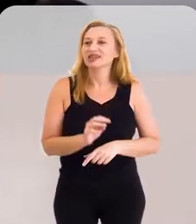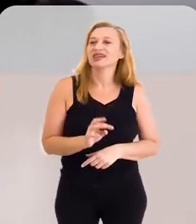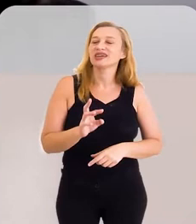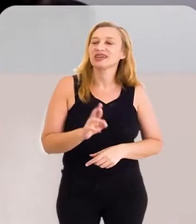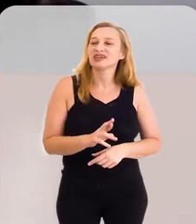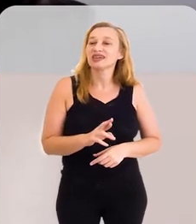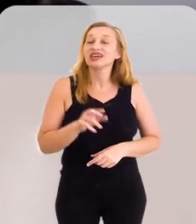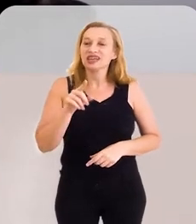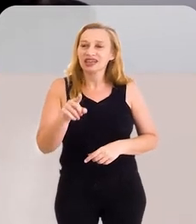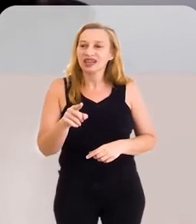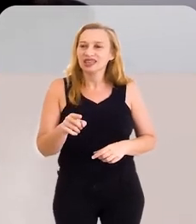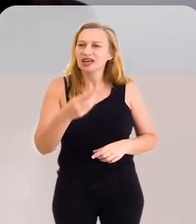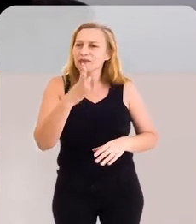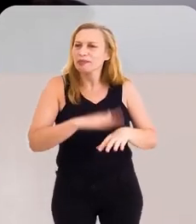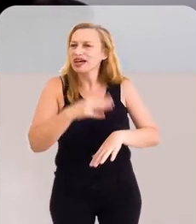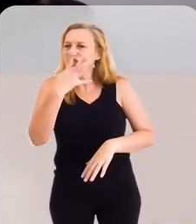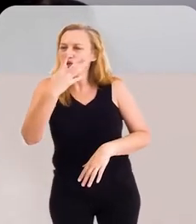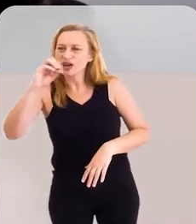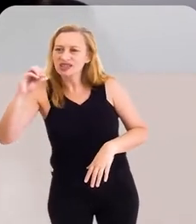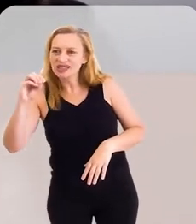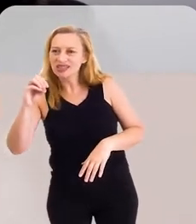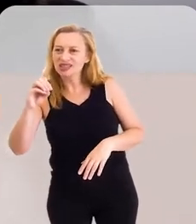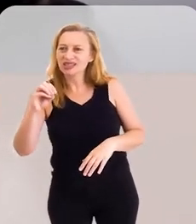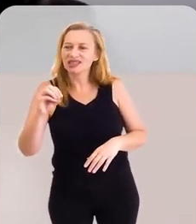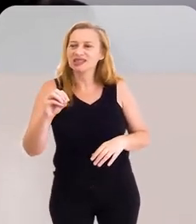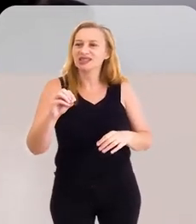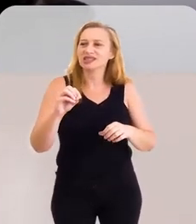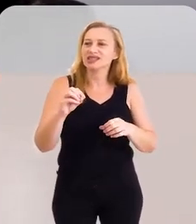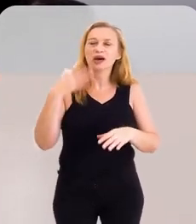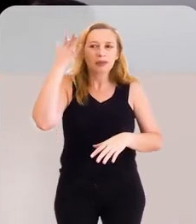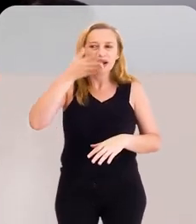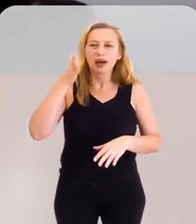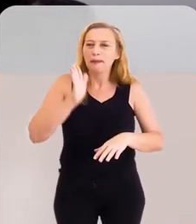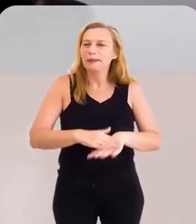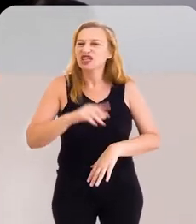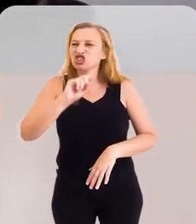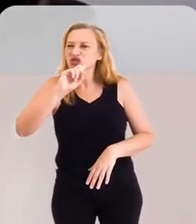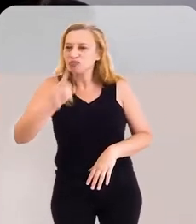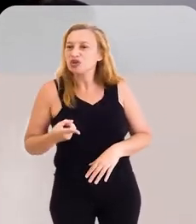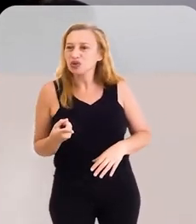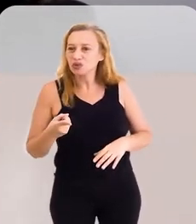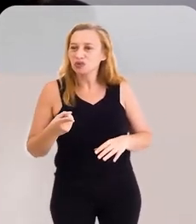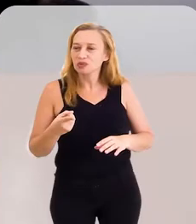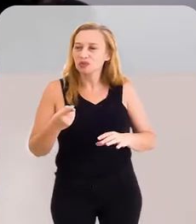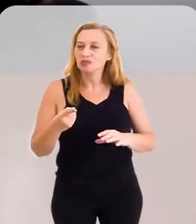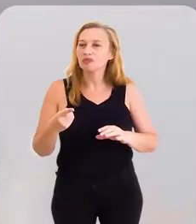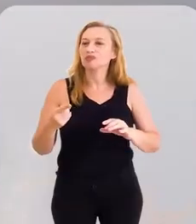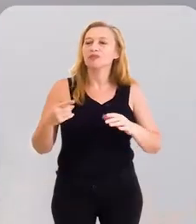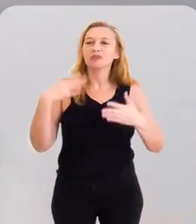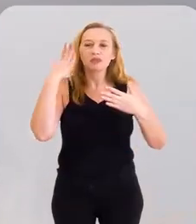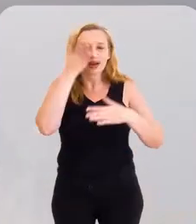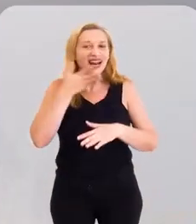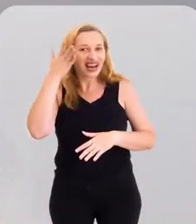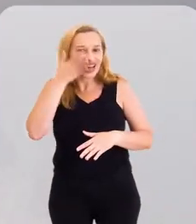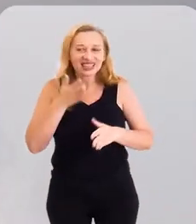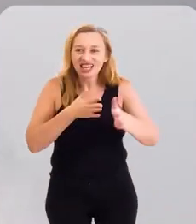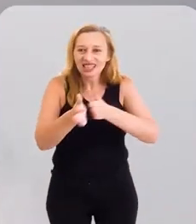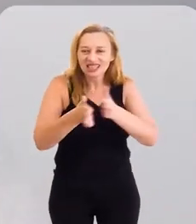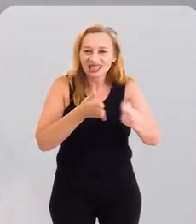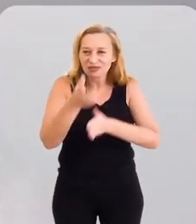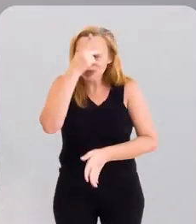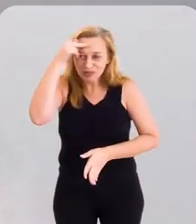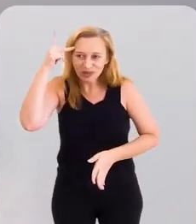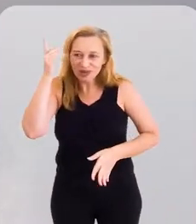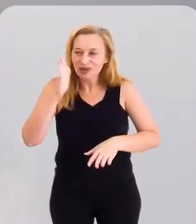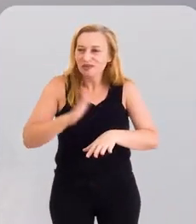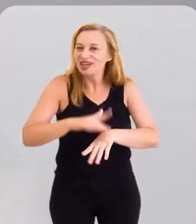o Acrópole Play, que lá temos mais 400 palestras, ou seja, temos mais de 1.000 peças no ar, acessíveis